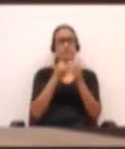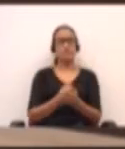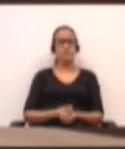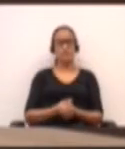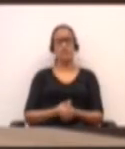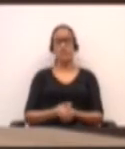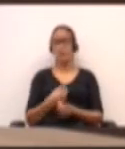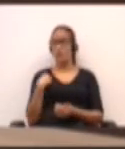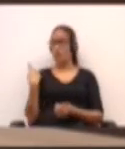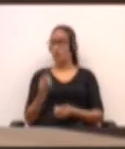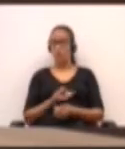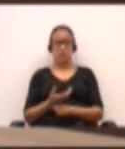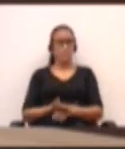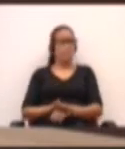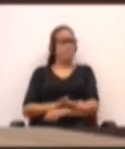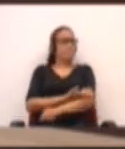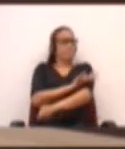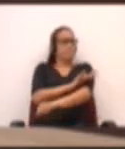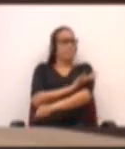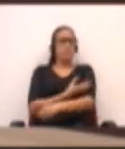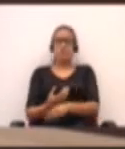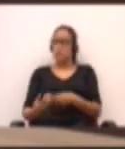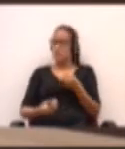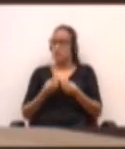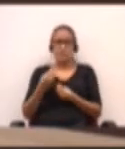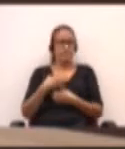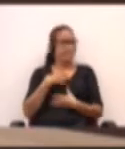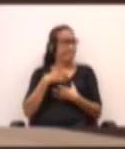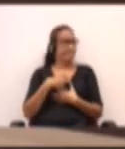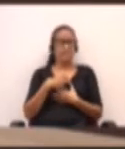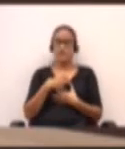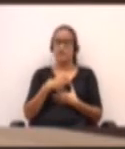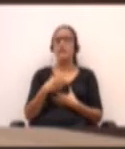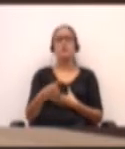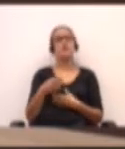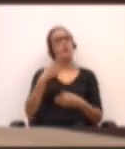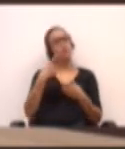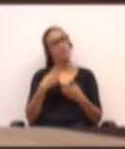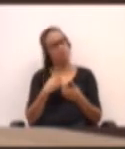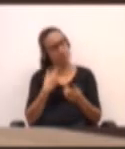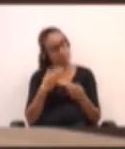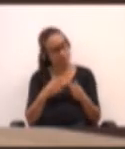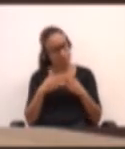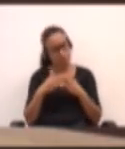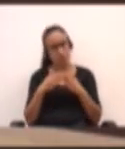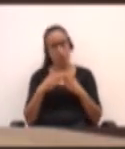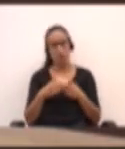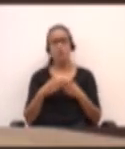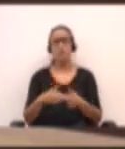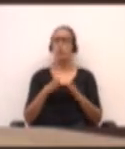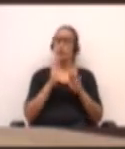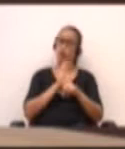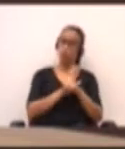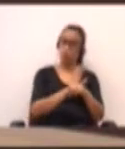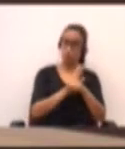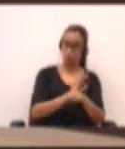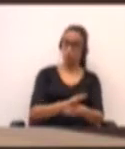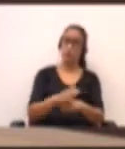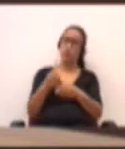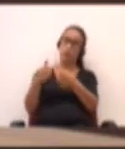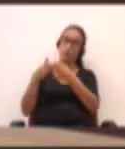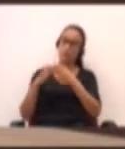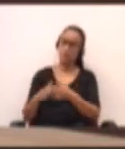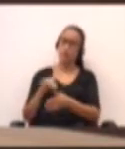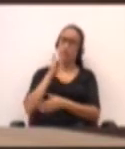encontram esses trabalhadores e diante das constantes solicitações já realizadas por essa comunidade para que os